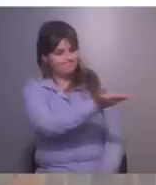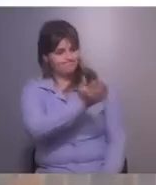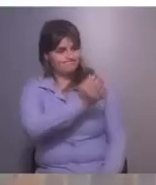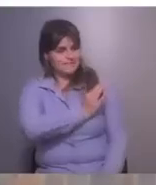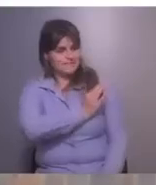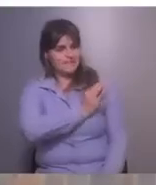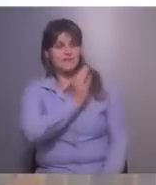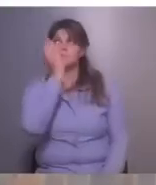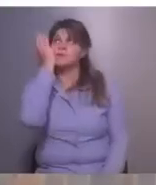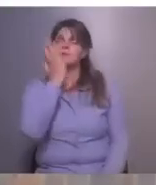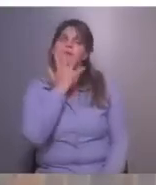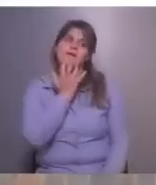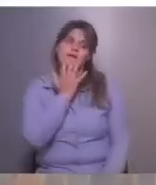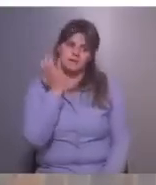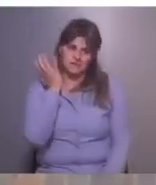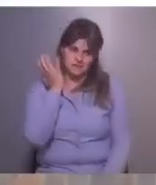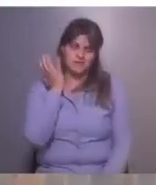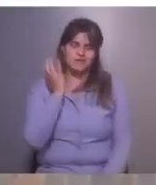temor do